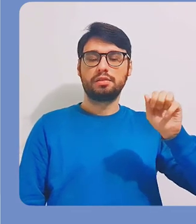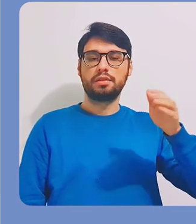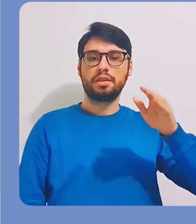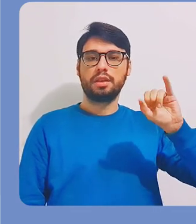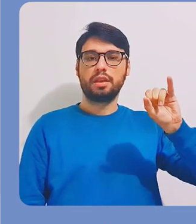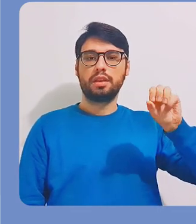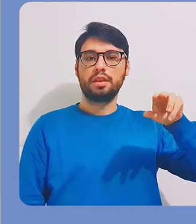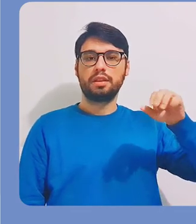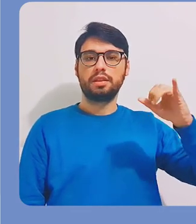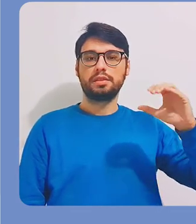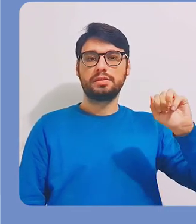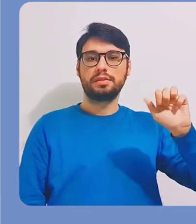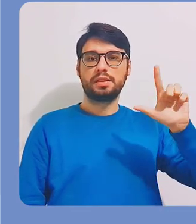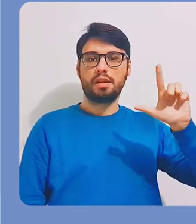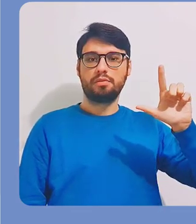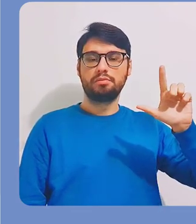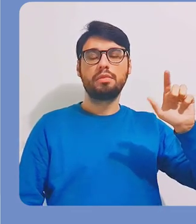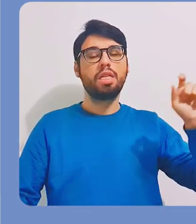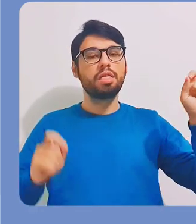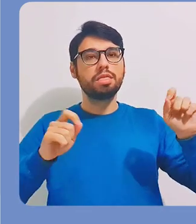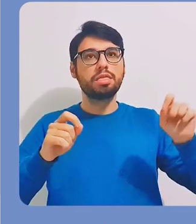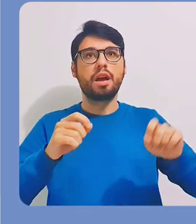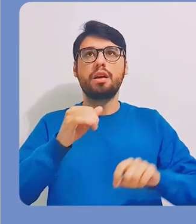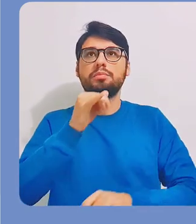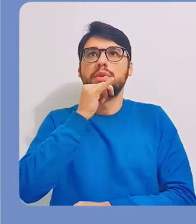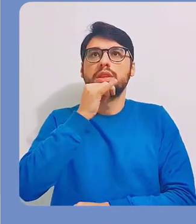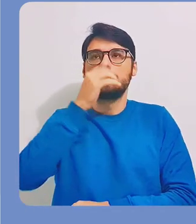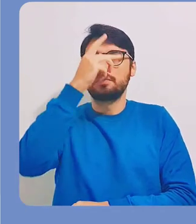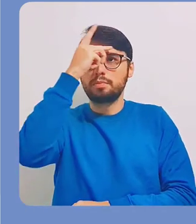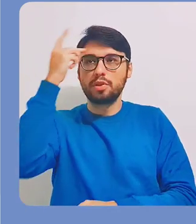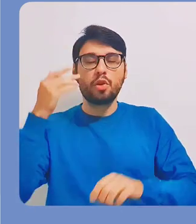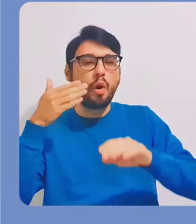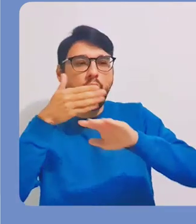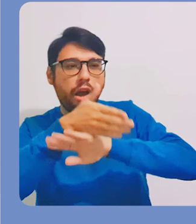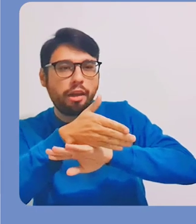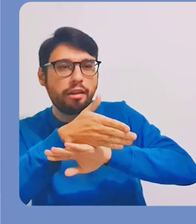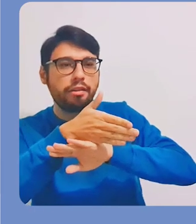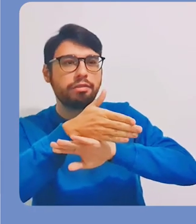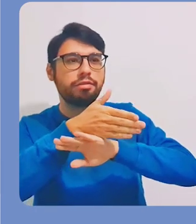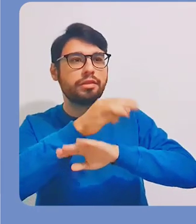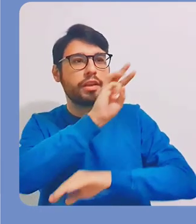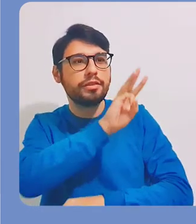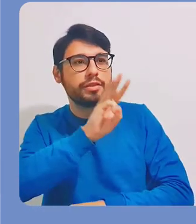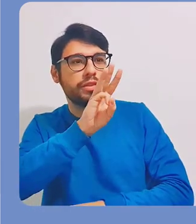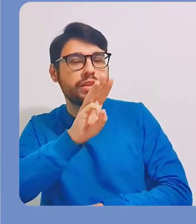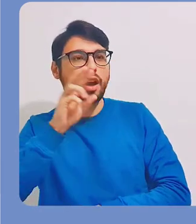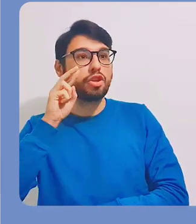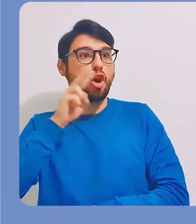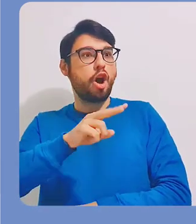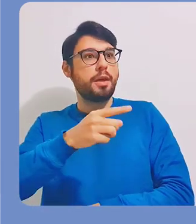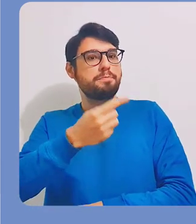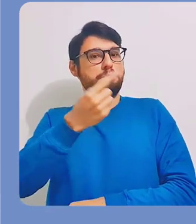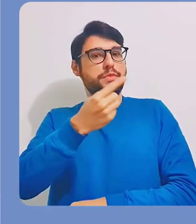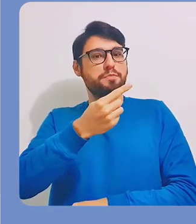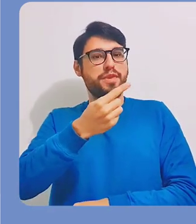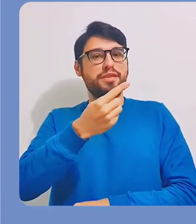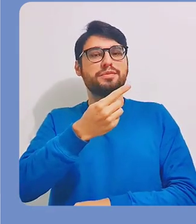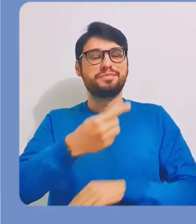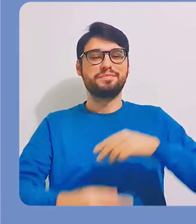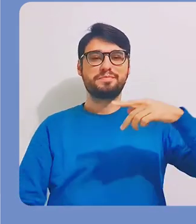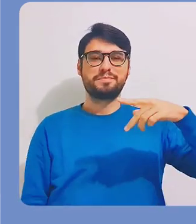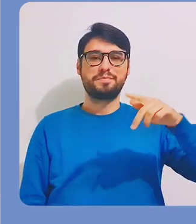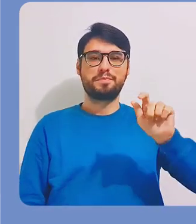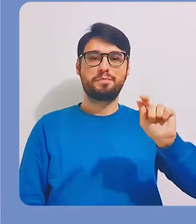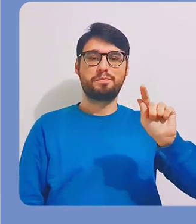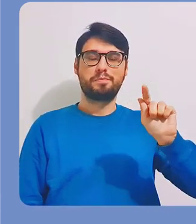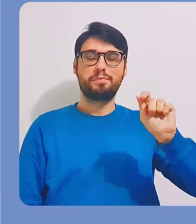ser uma página que, quando o novo visitante acessar o seu site, ele vai ter a visualização desta